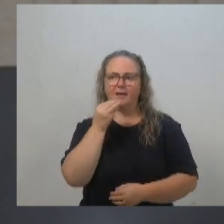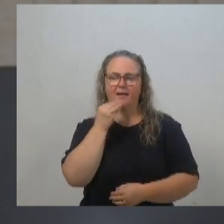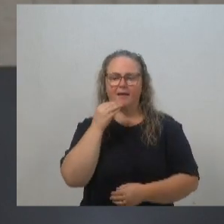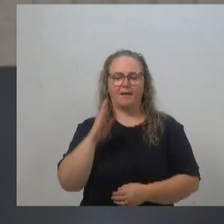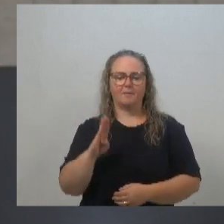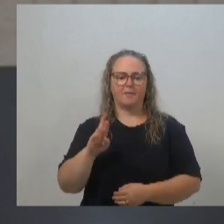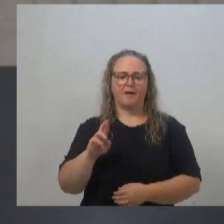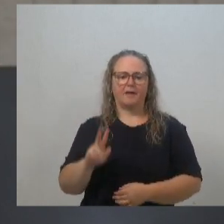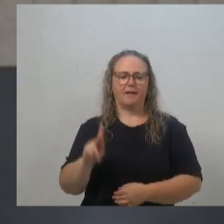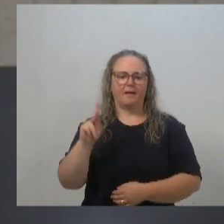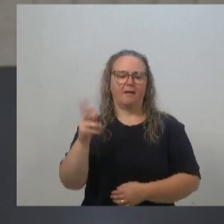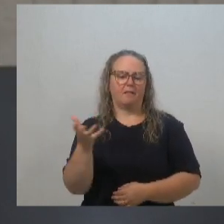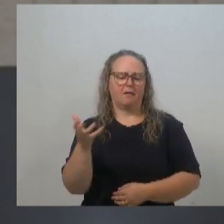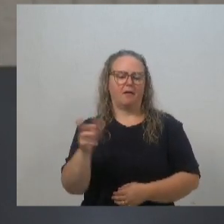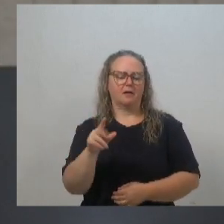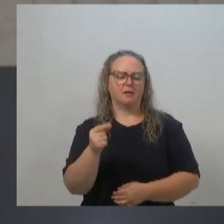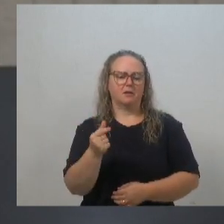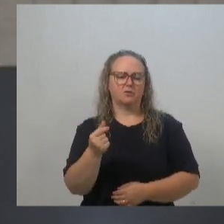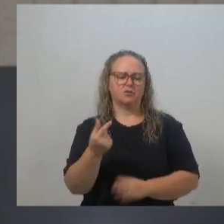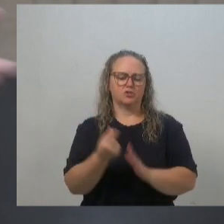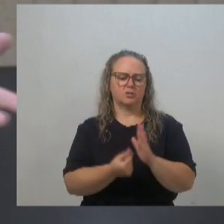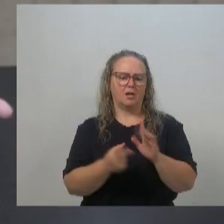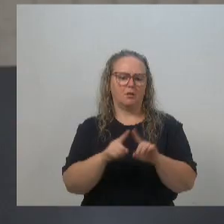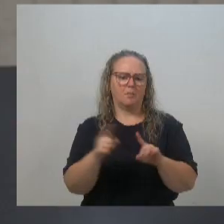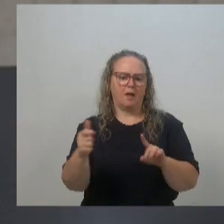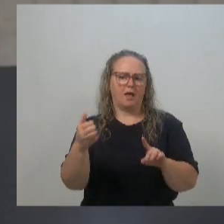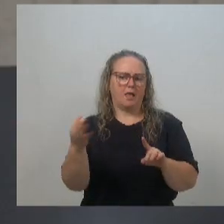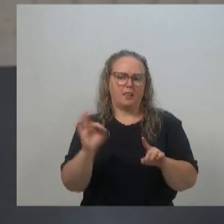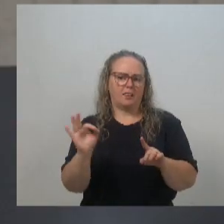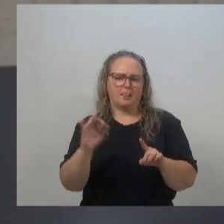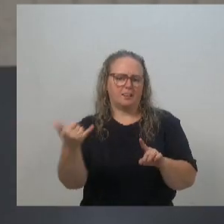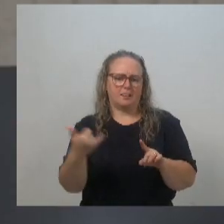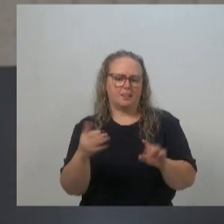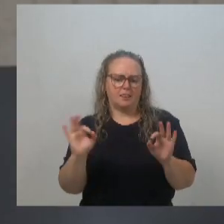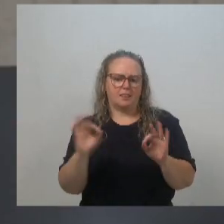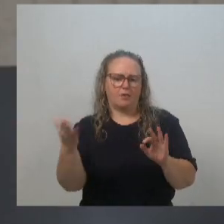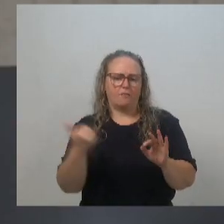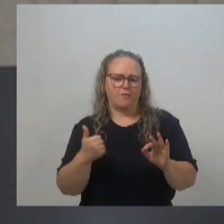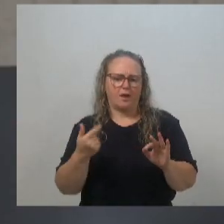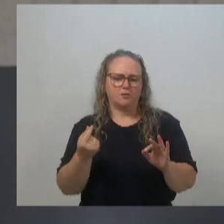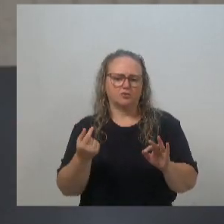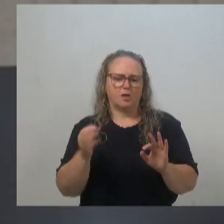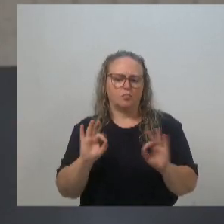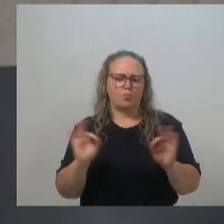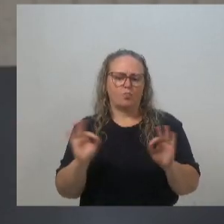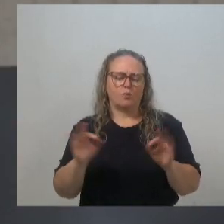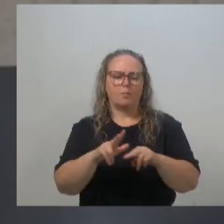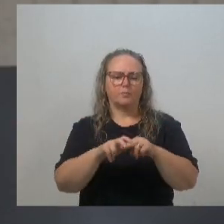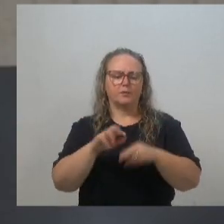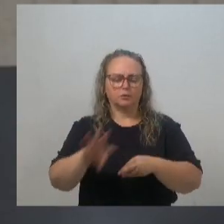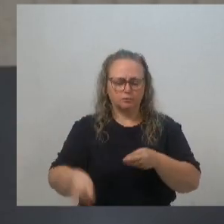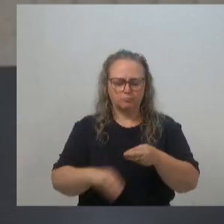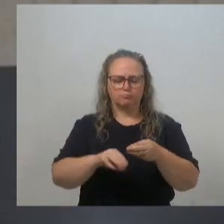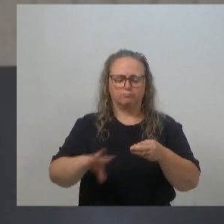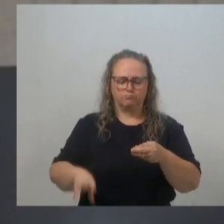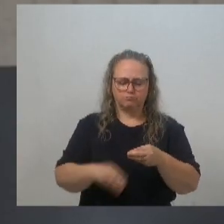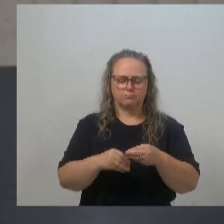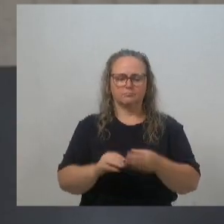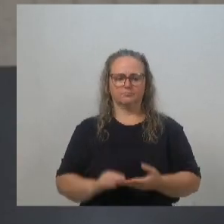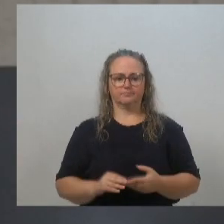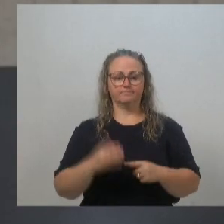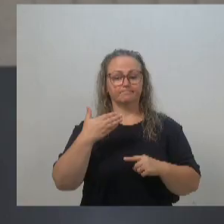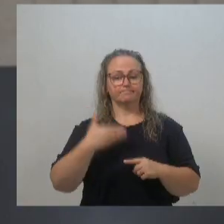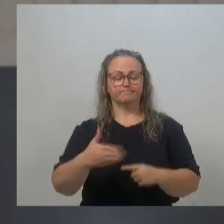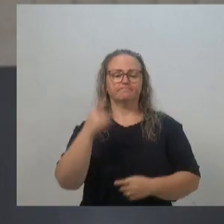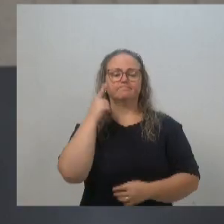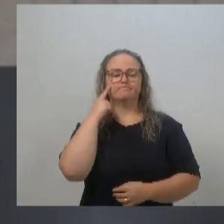quero aquela receita que estava prevista e não veio, eu quero aquela rede que estava prevista e não veio, e por isso veio esse aditivo. Então, muito em breve a gente vai ter a oportunidade